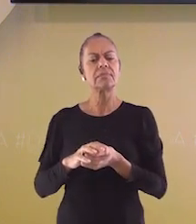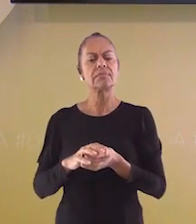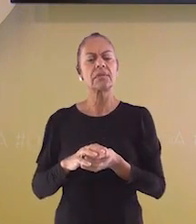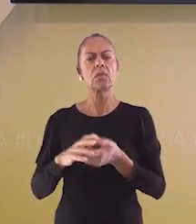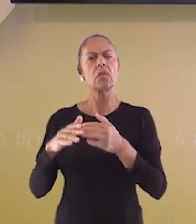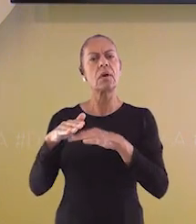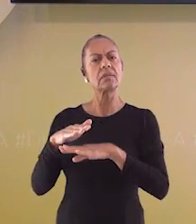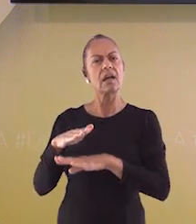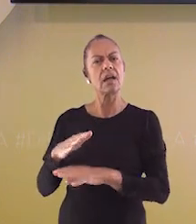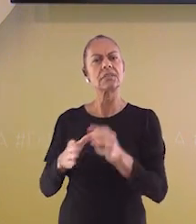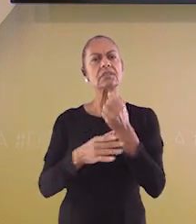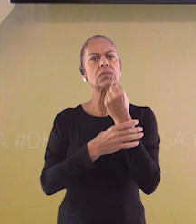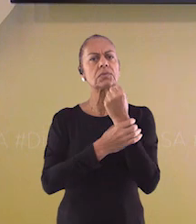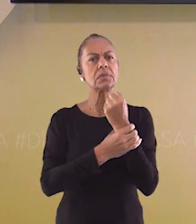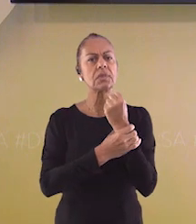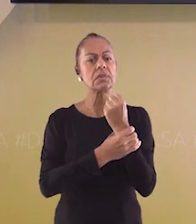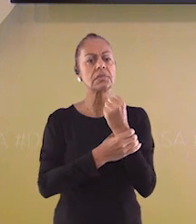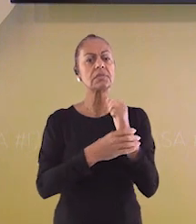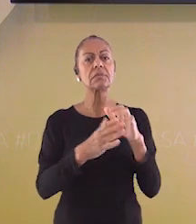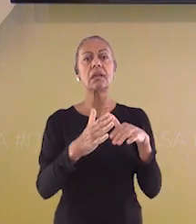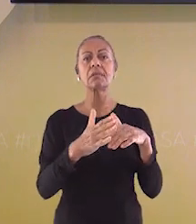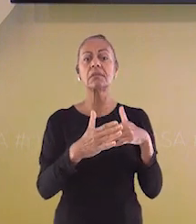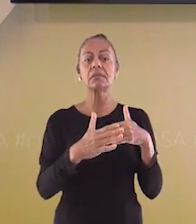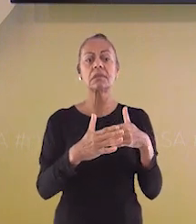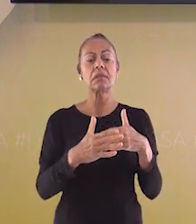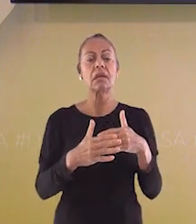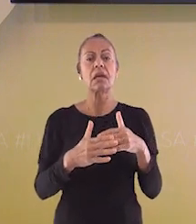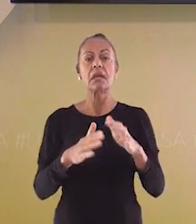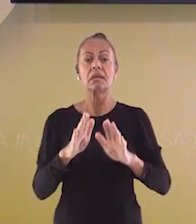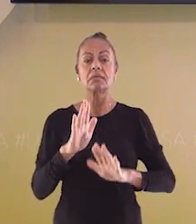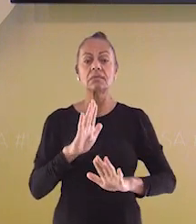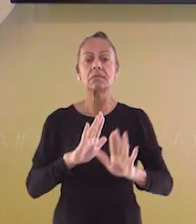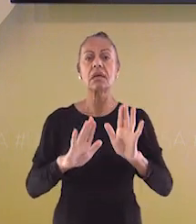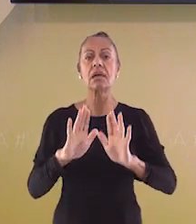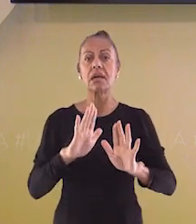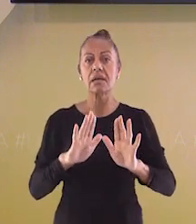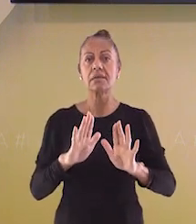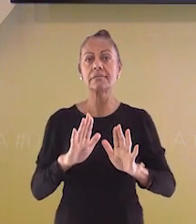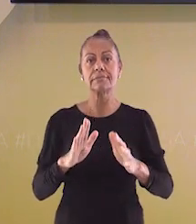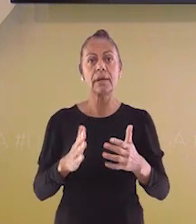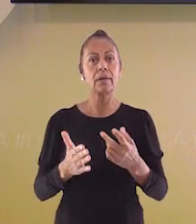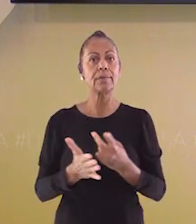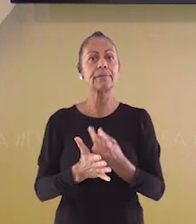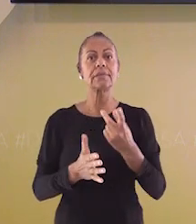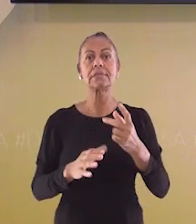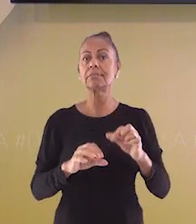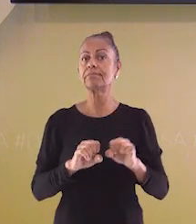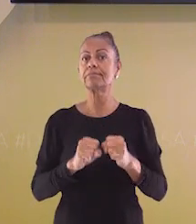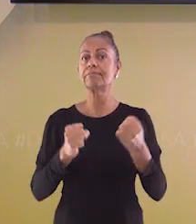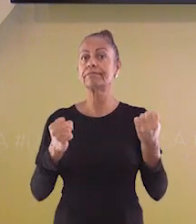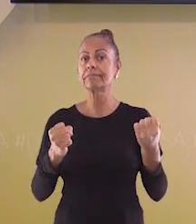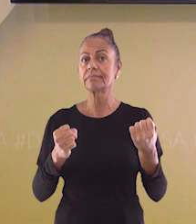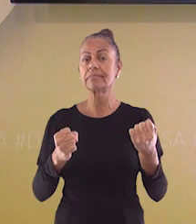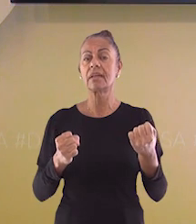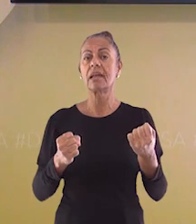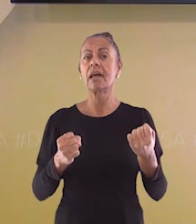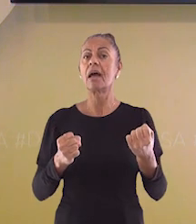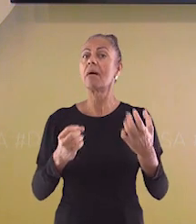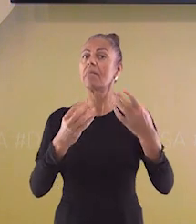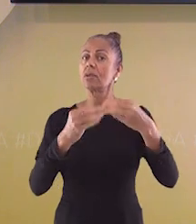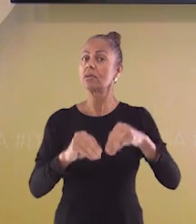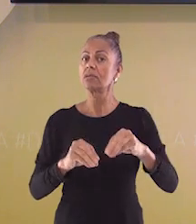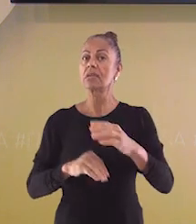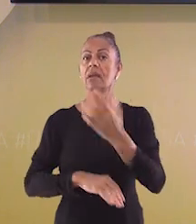tratar primeiro, né, armazena com segurança até que possa. Um acidente pode ou não acontecer? Pode,